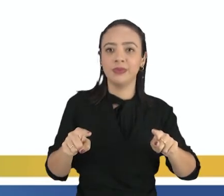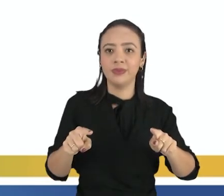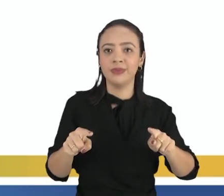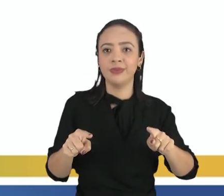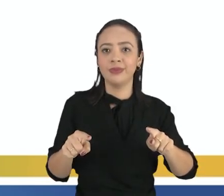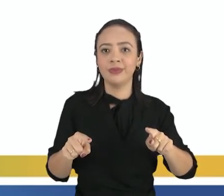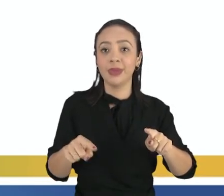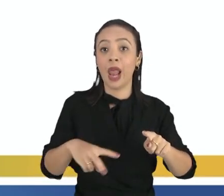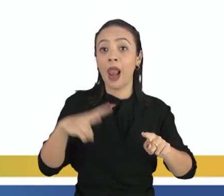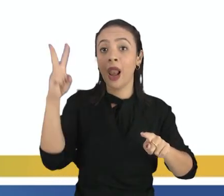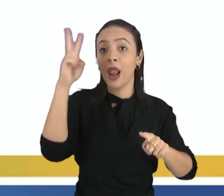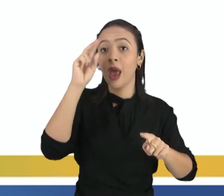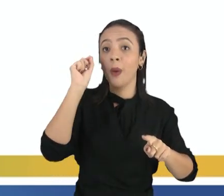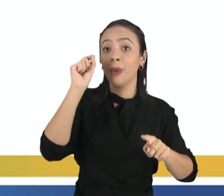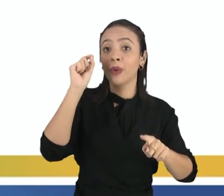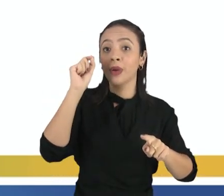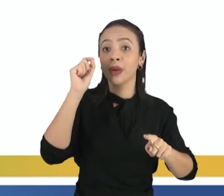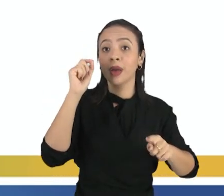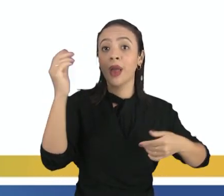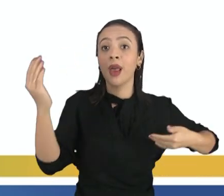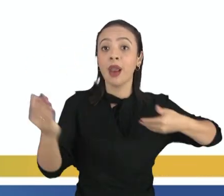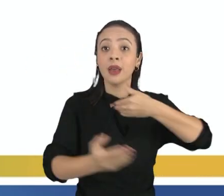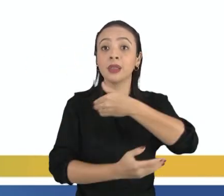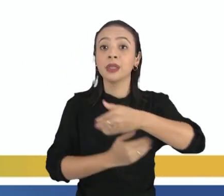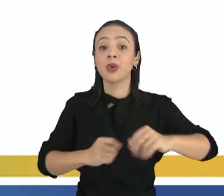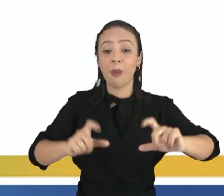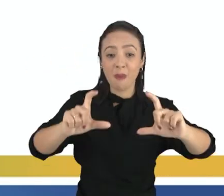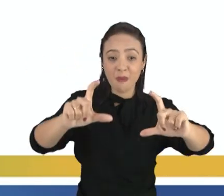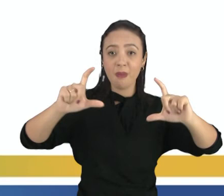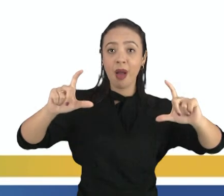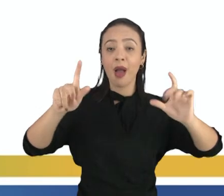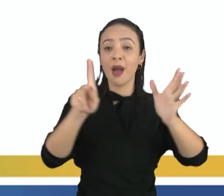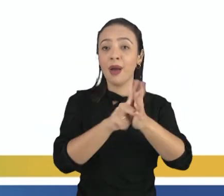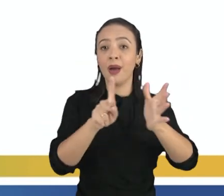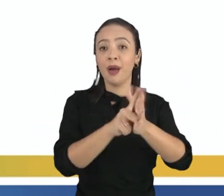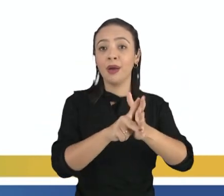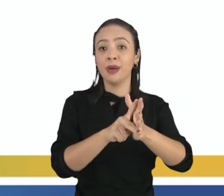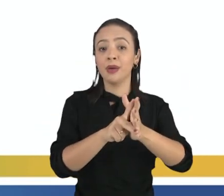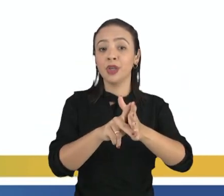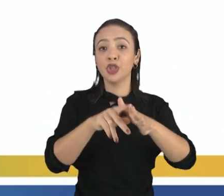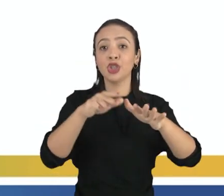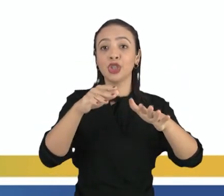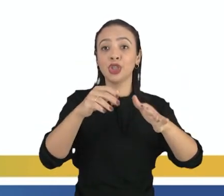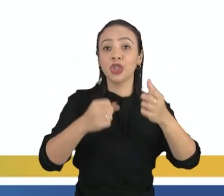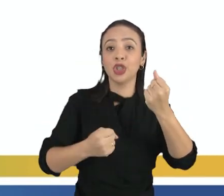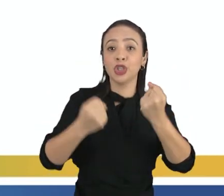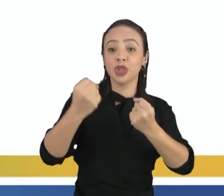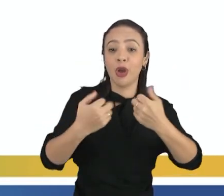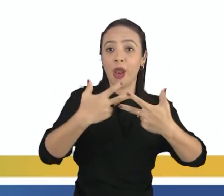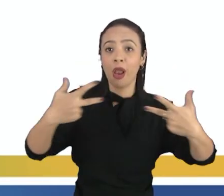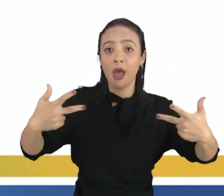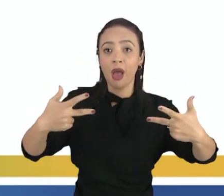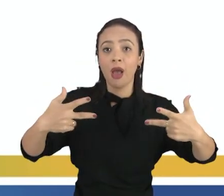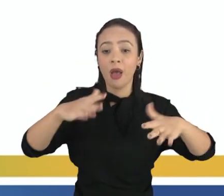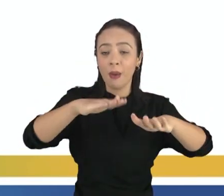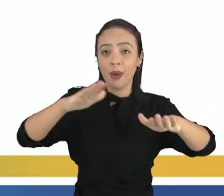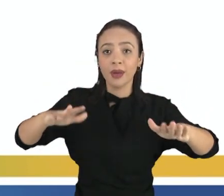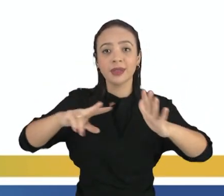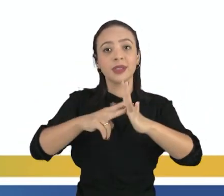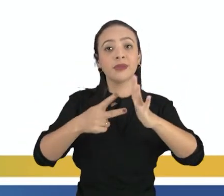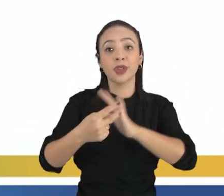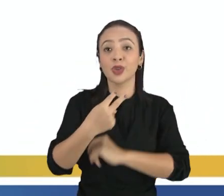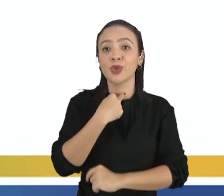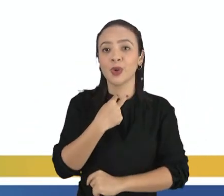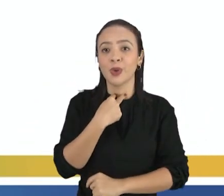está fazendo referência, dialogando com as placas, né, as placas de trânsito, outras placas que já indica que é